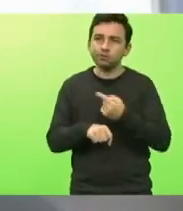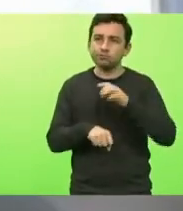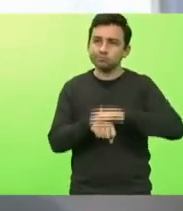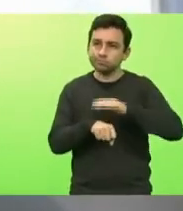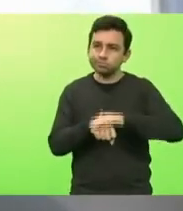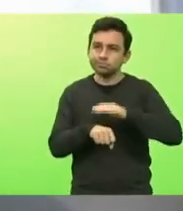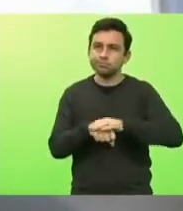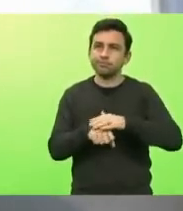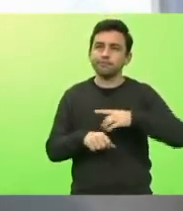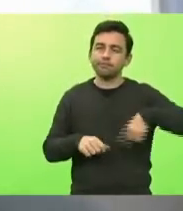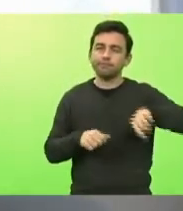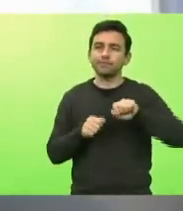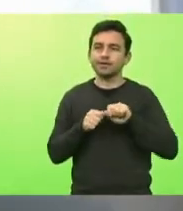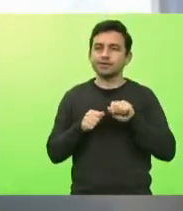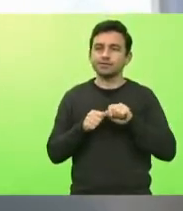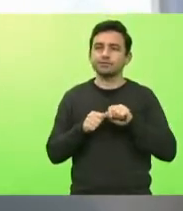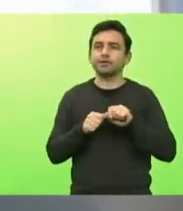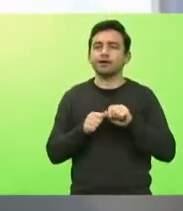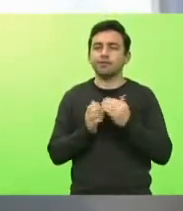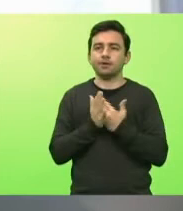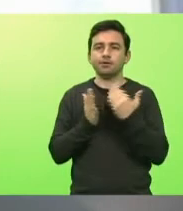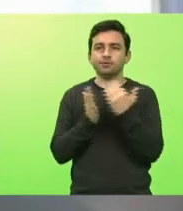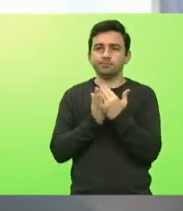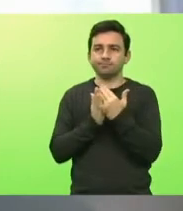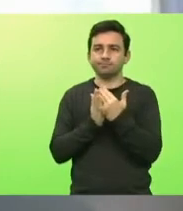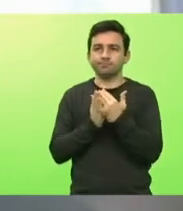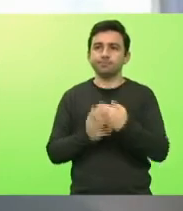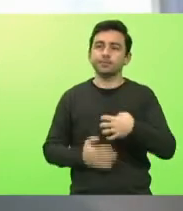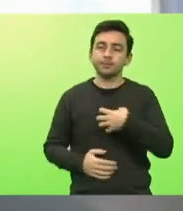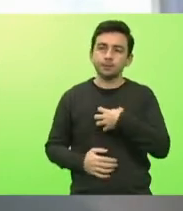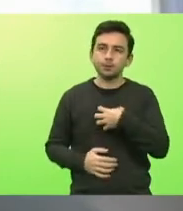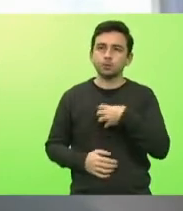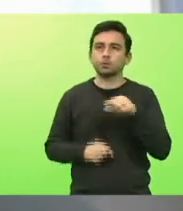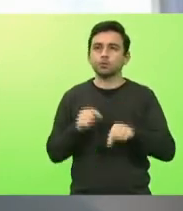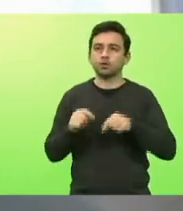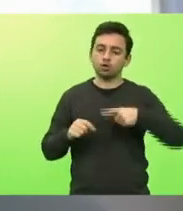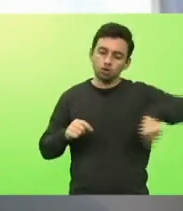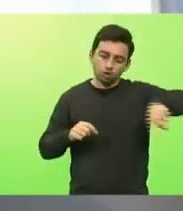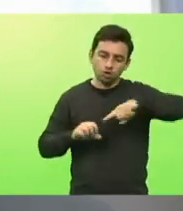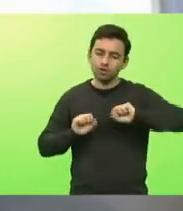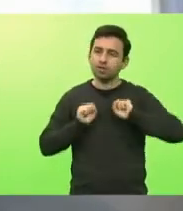isso. E, nesse sentido, nós defendemos aqui